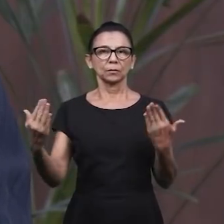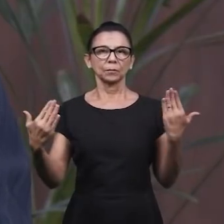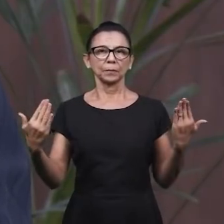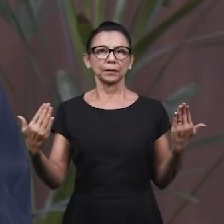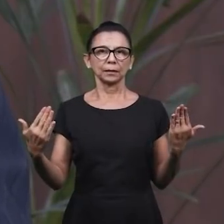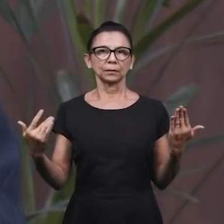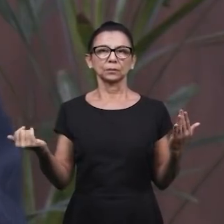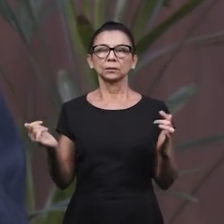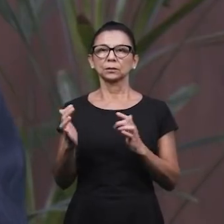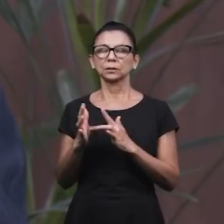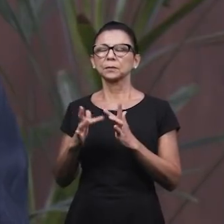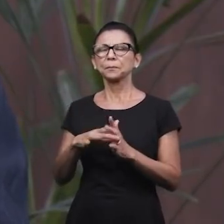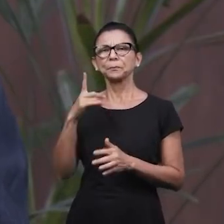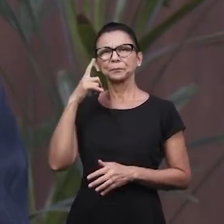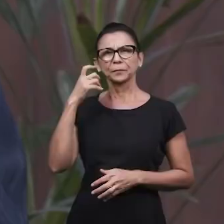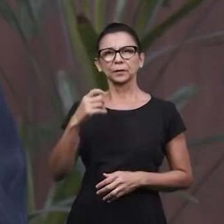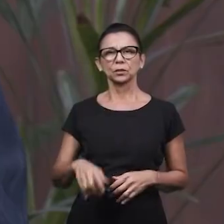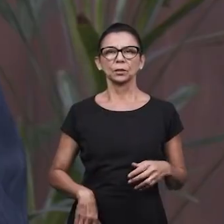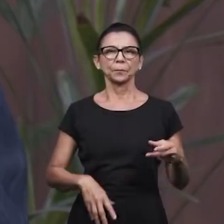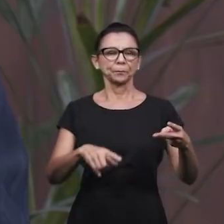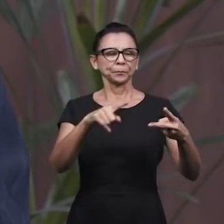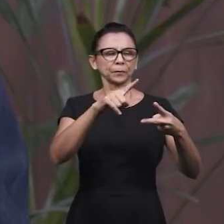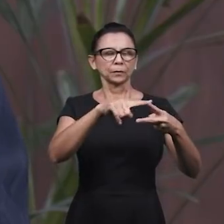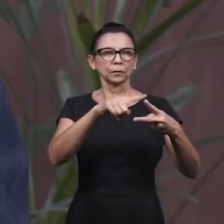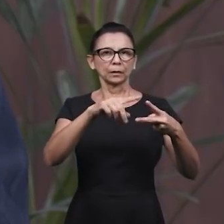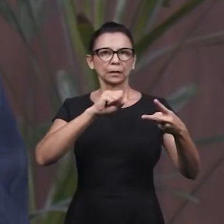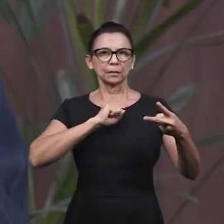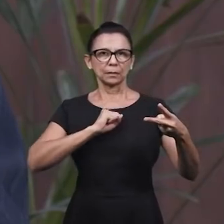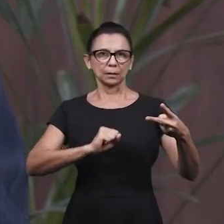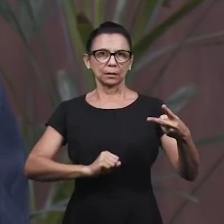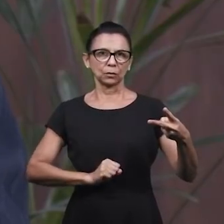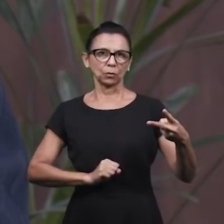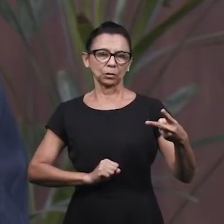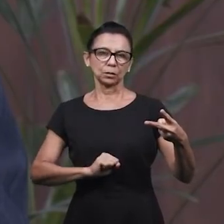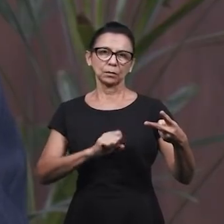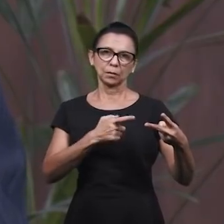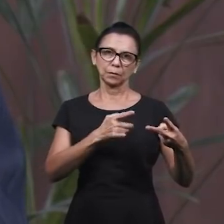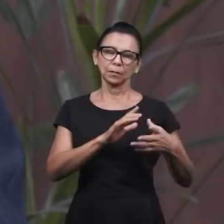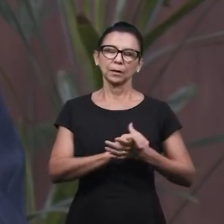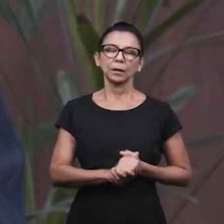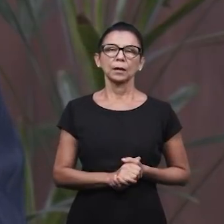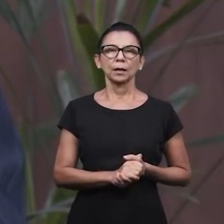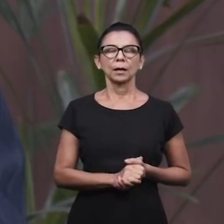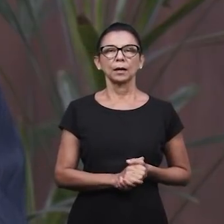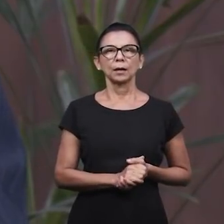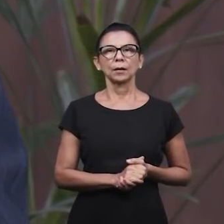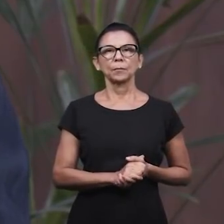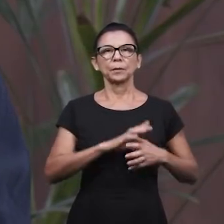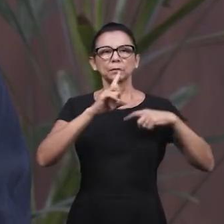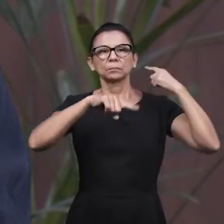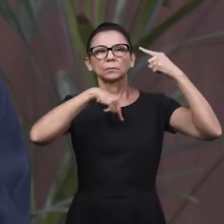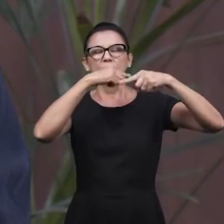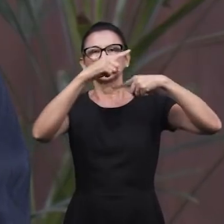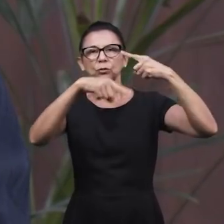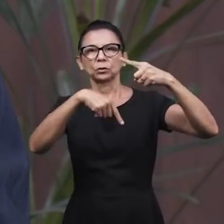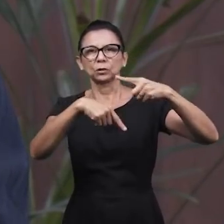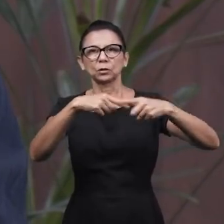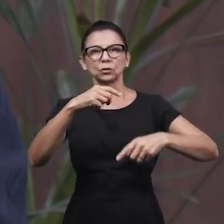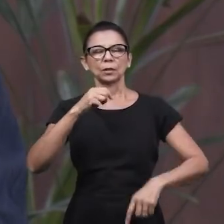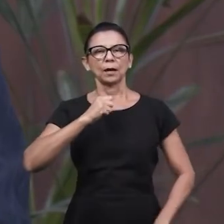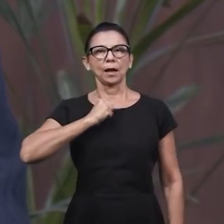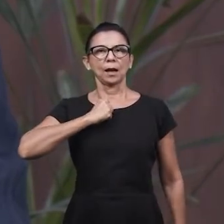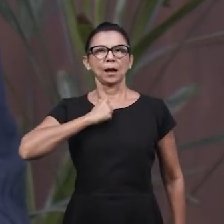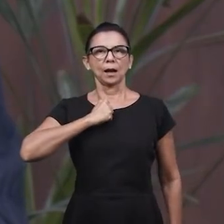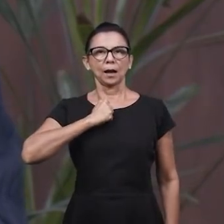que é interessante, existiam dois sacerdócios. Existia o sacerdócio segundo a ordem de Arão, que era um sacerdócio,